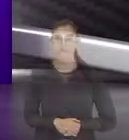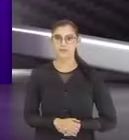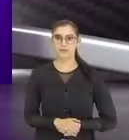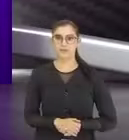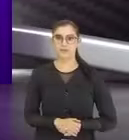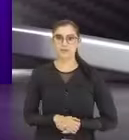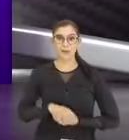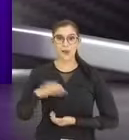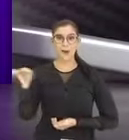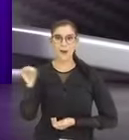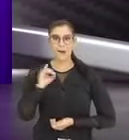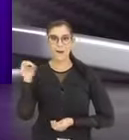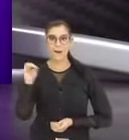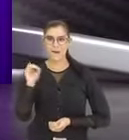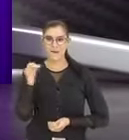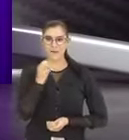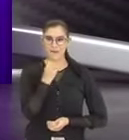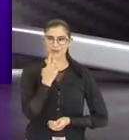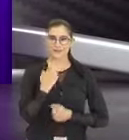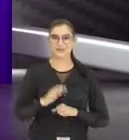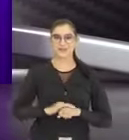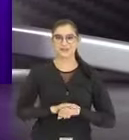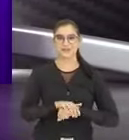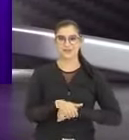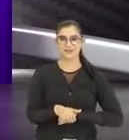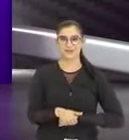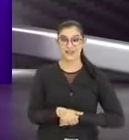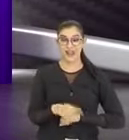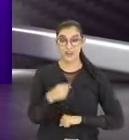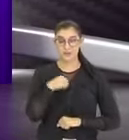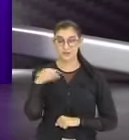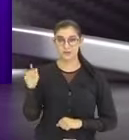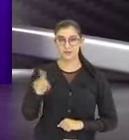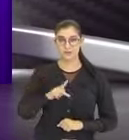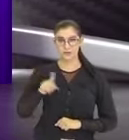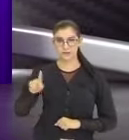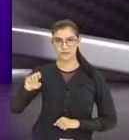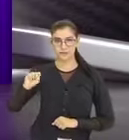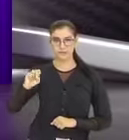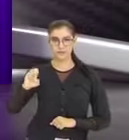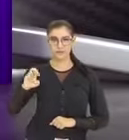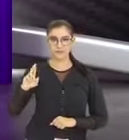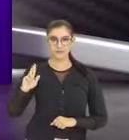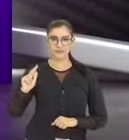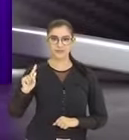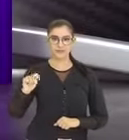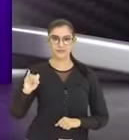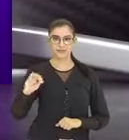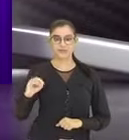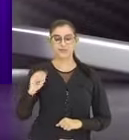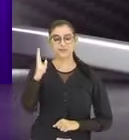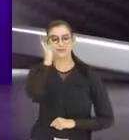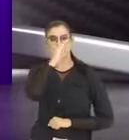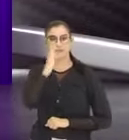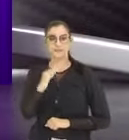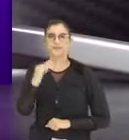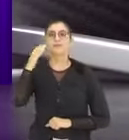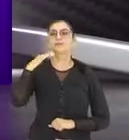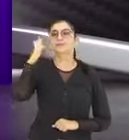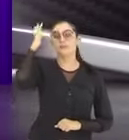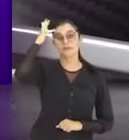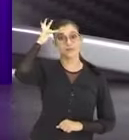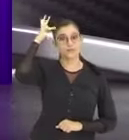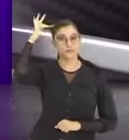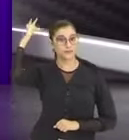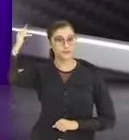Salve, salve, galera. Boa noite, né? Professor Sérgio Brasil, de Filosofia, e o professor Marquinho acabou de falar ainda agora sobre aquilo